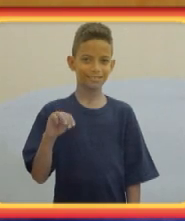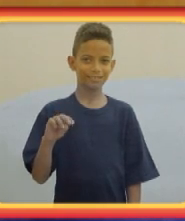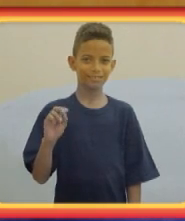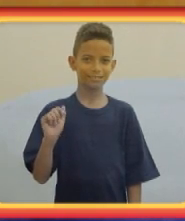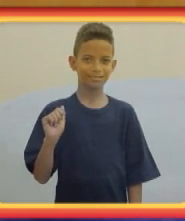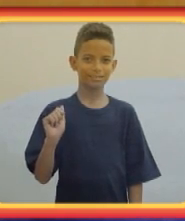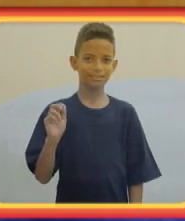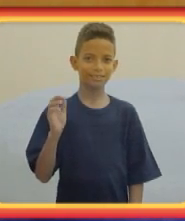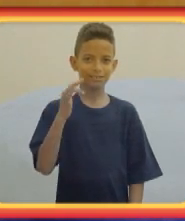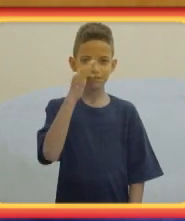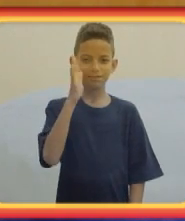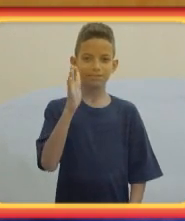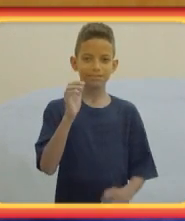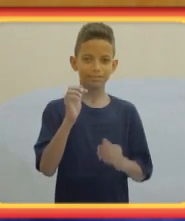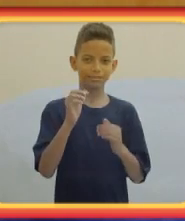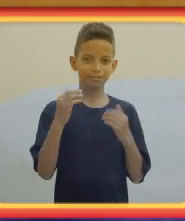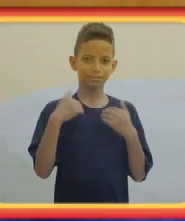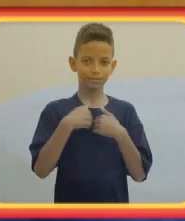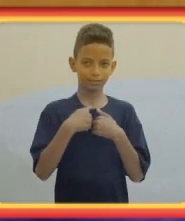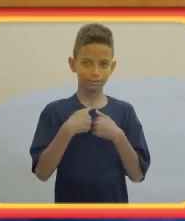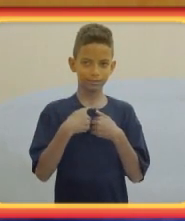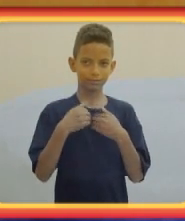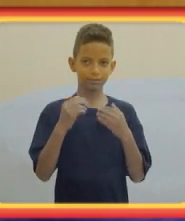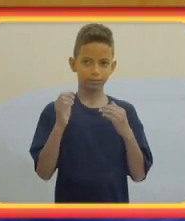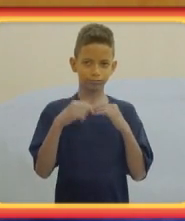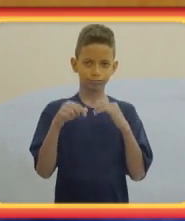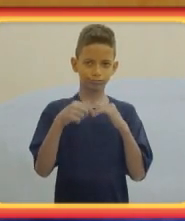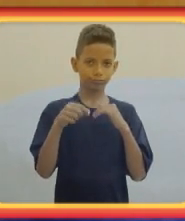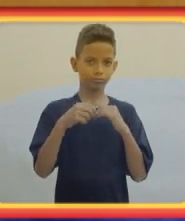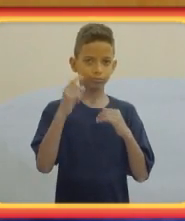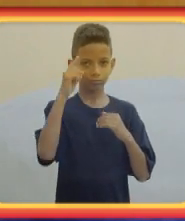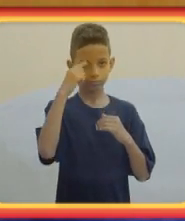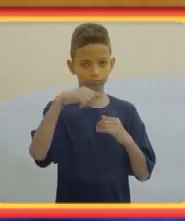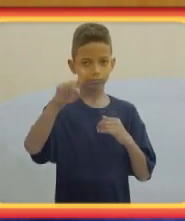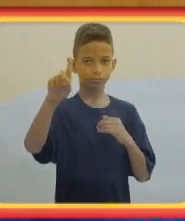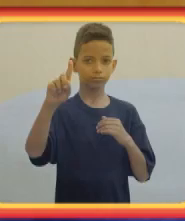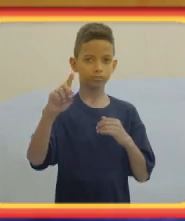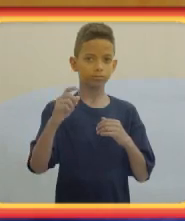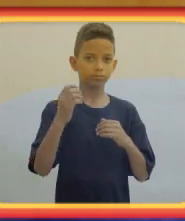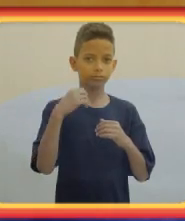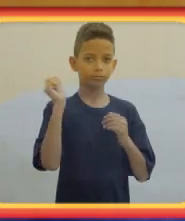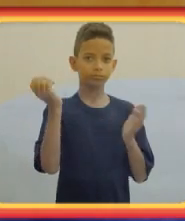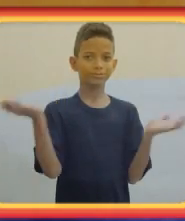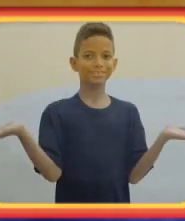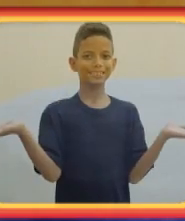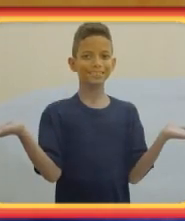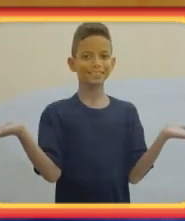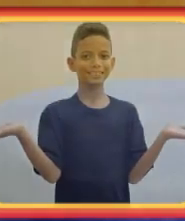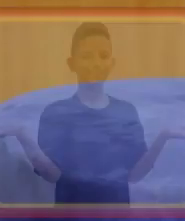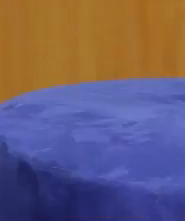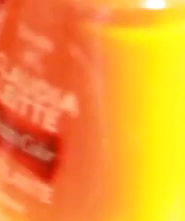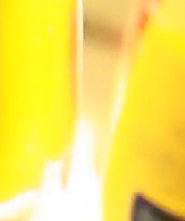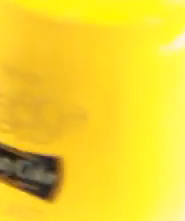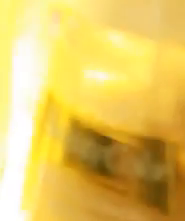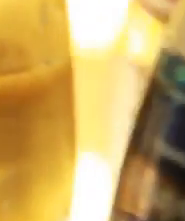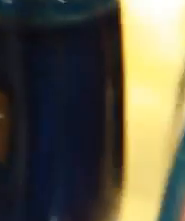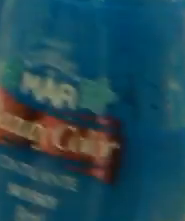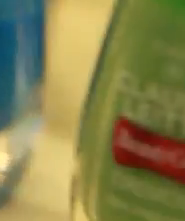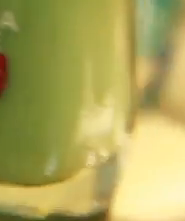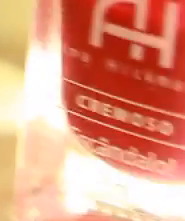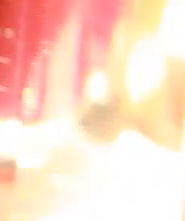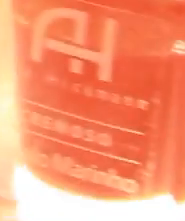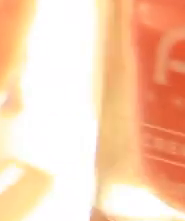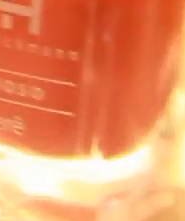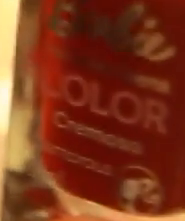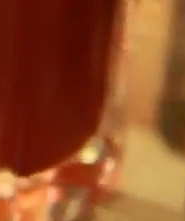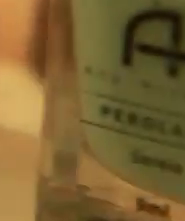Marina é muito vaidosa, tem autismo e faz as unhas toda semana. Que cor será que ela escolheu dessa vez? Prateleira